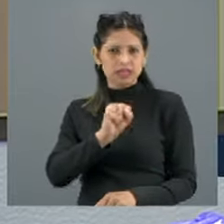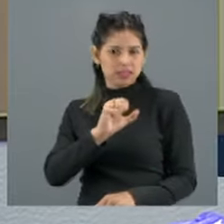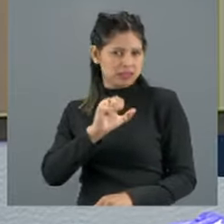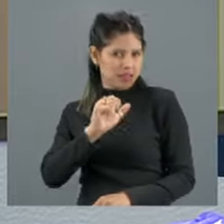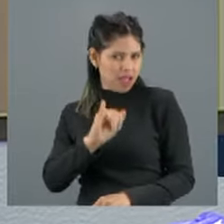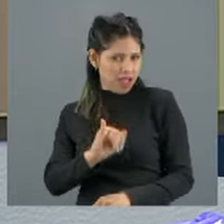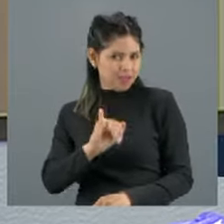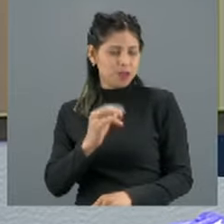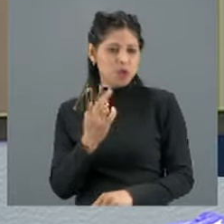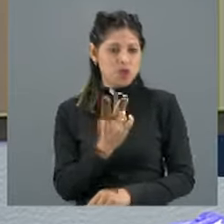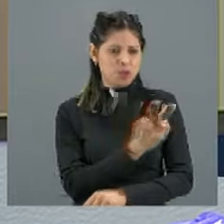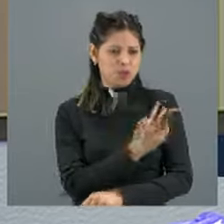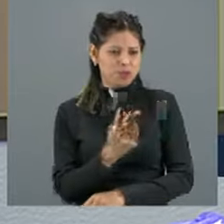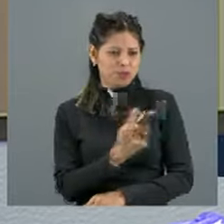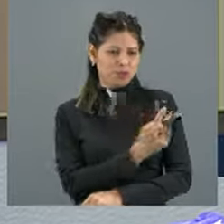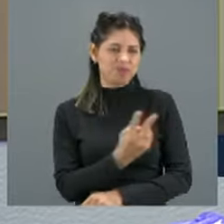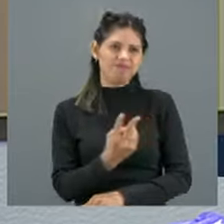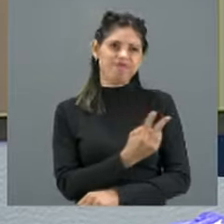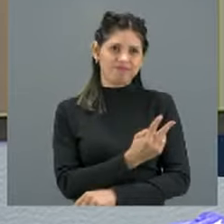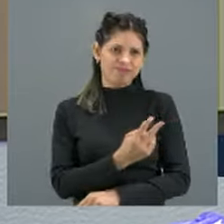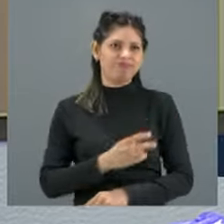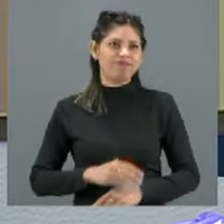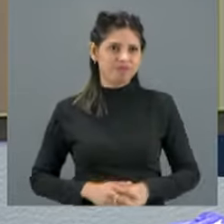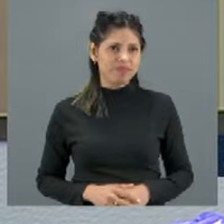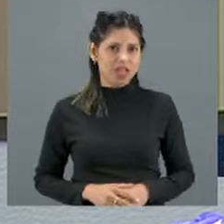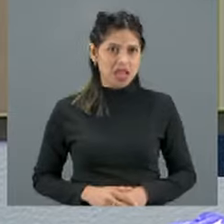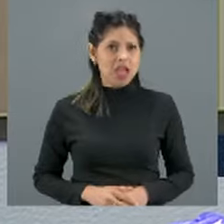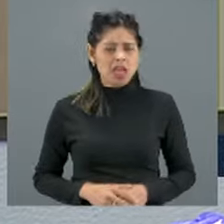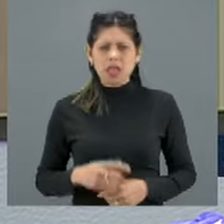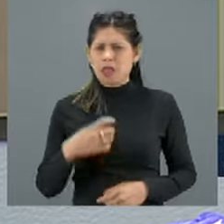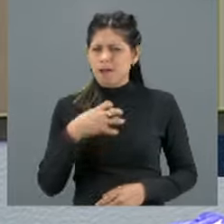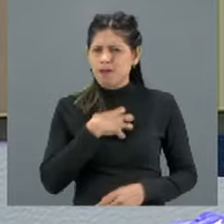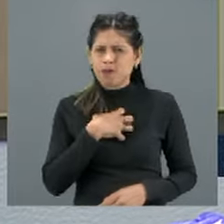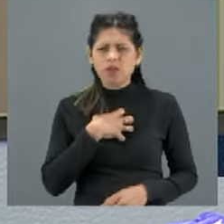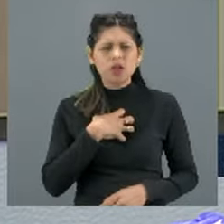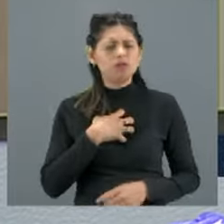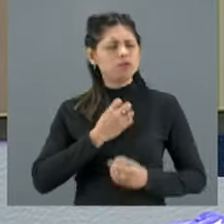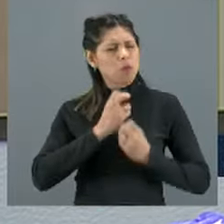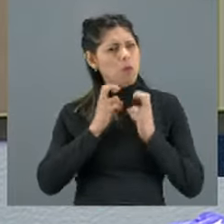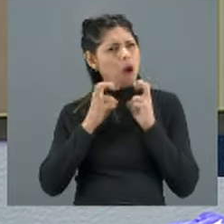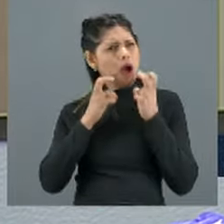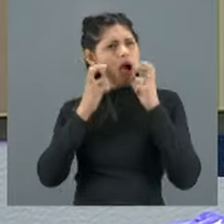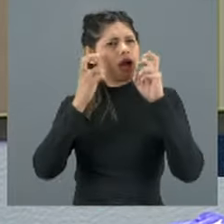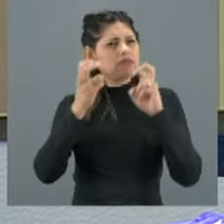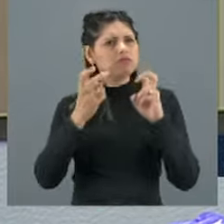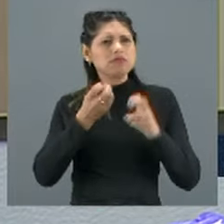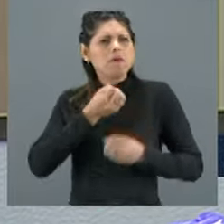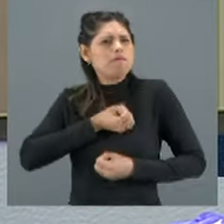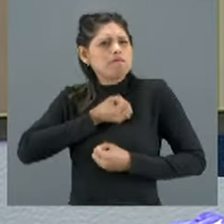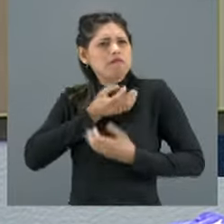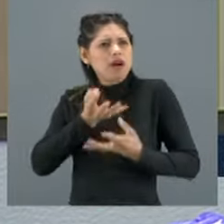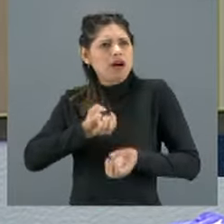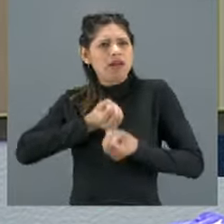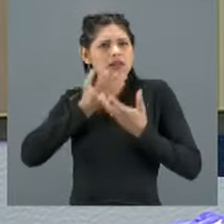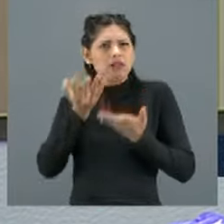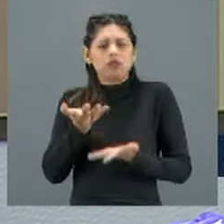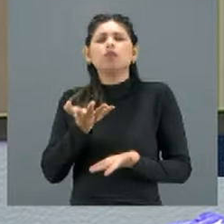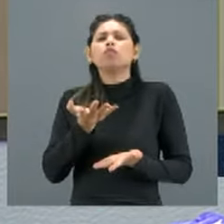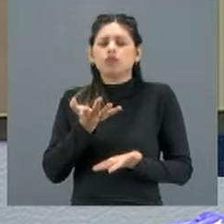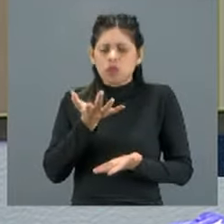Os dois. Por isso, a minha voz, que ver, que